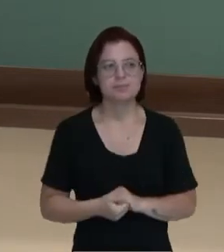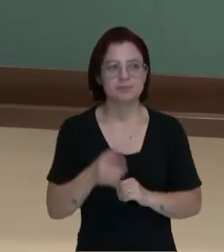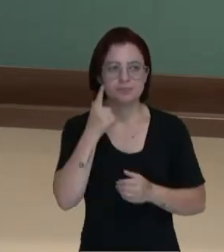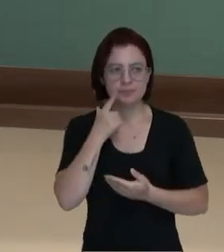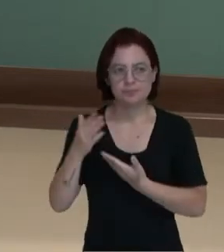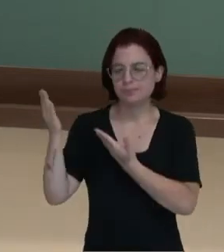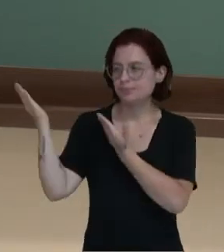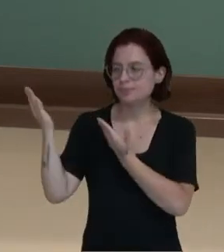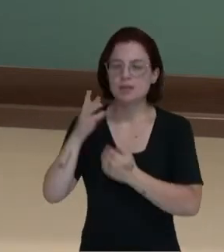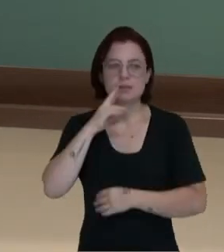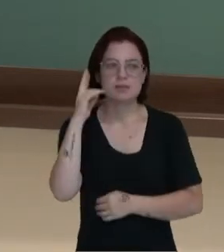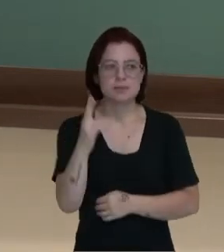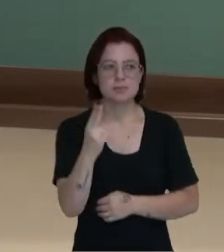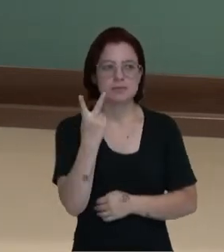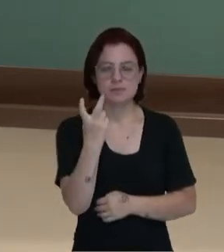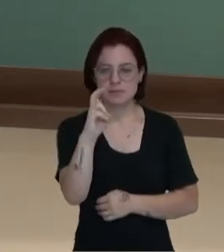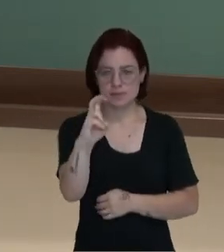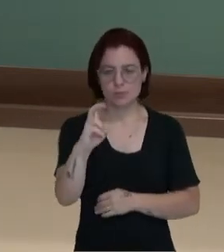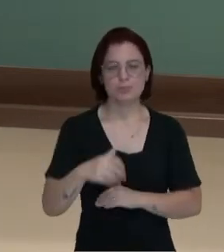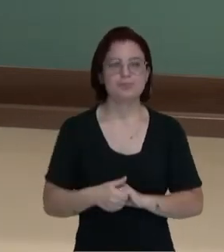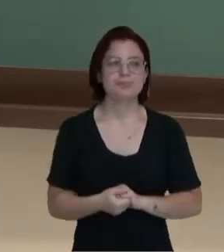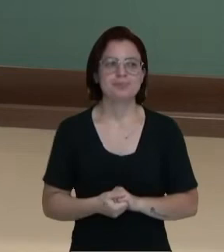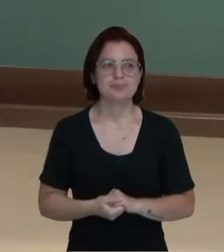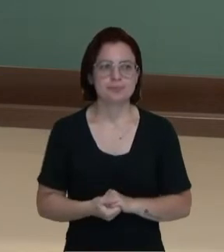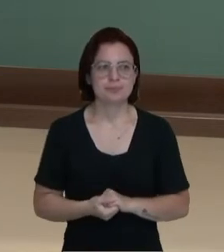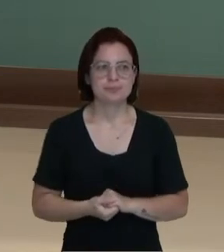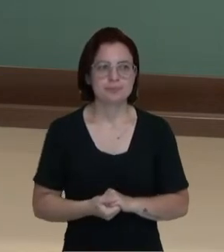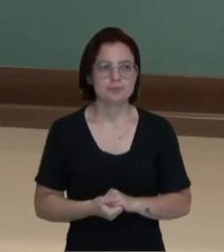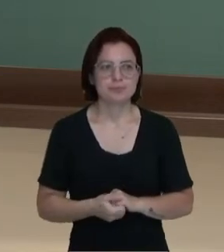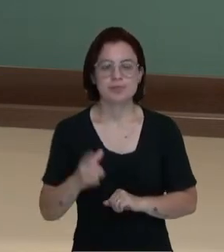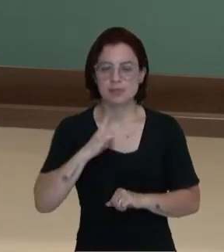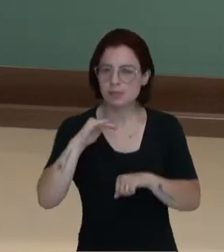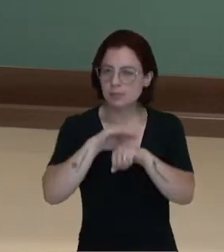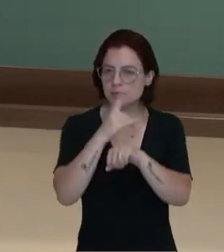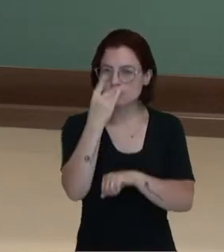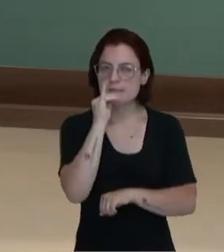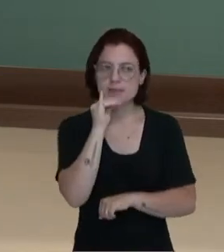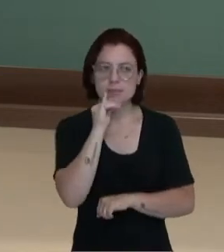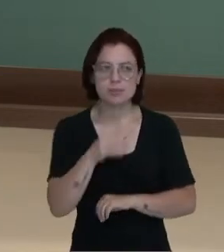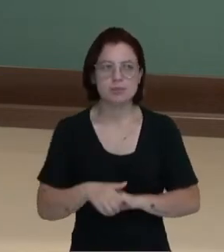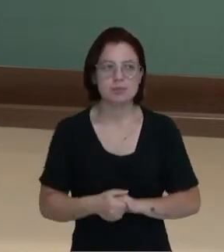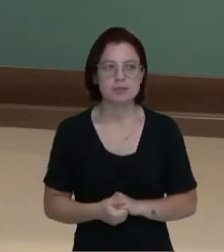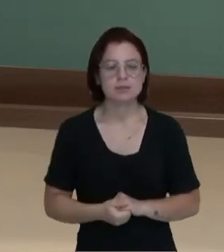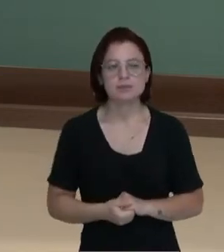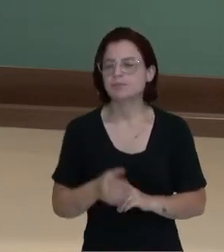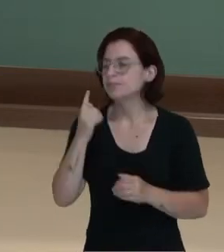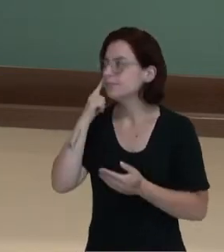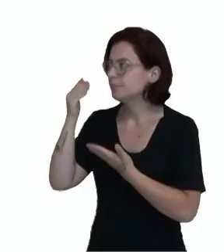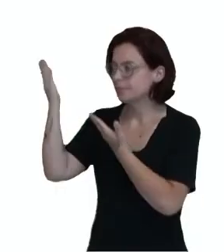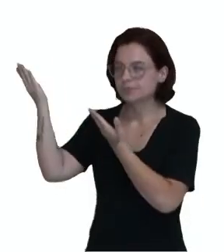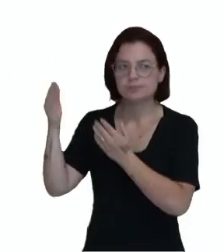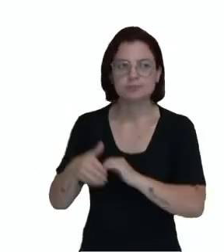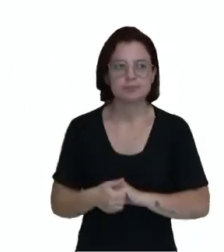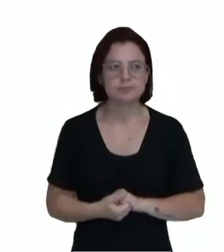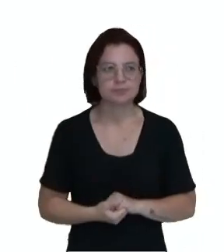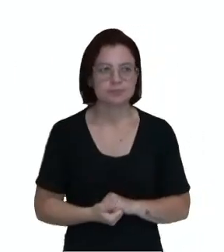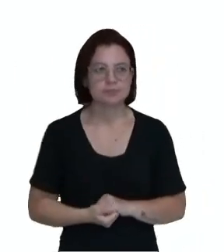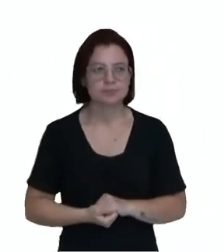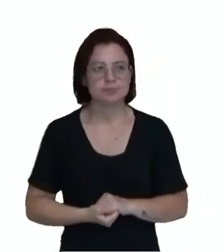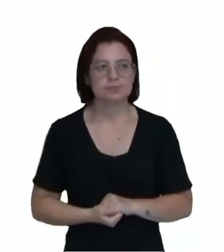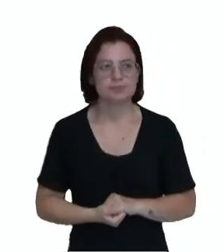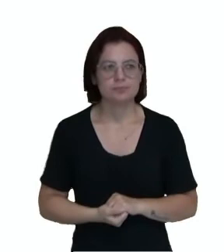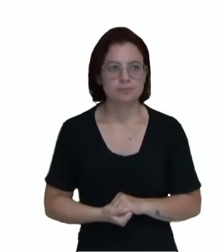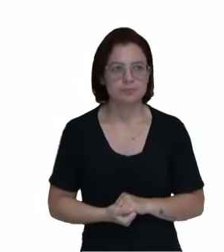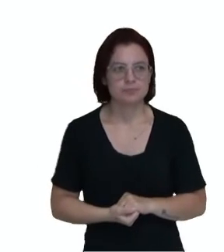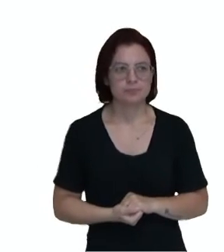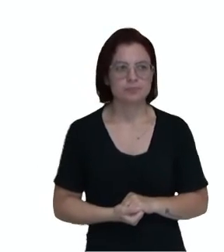menos 7, resultado 25. Tem mais um exemplo aqui, ó. 3 vezes, abre chaves, 2